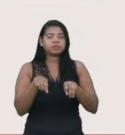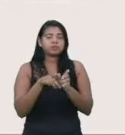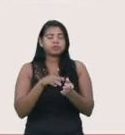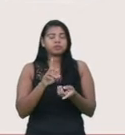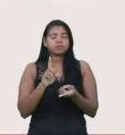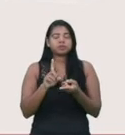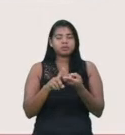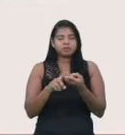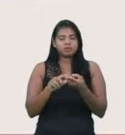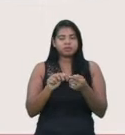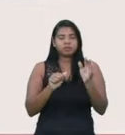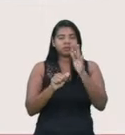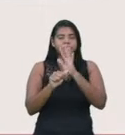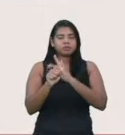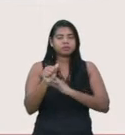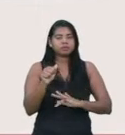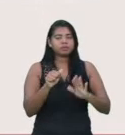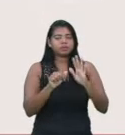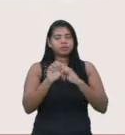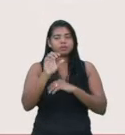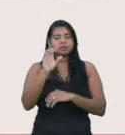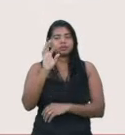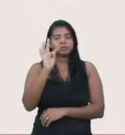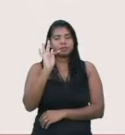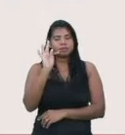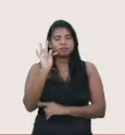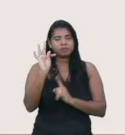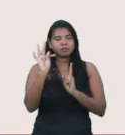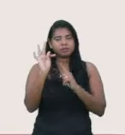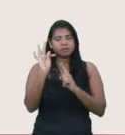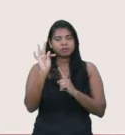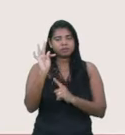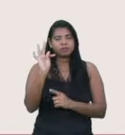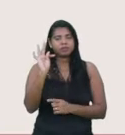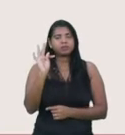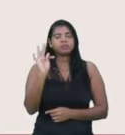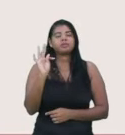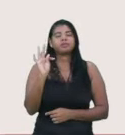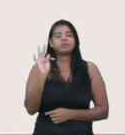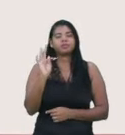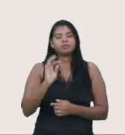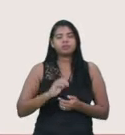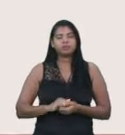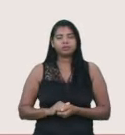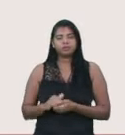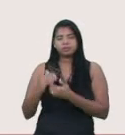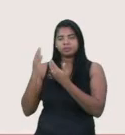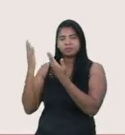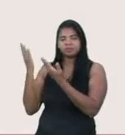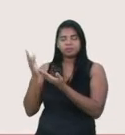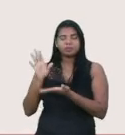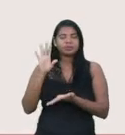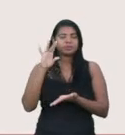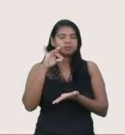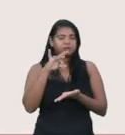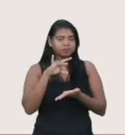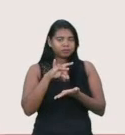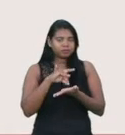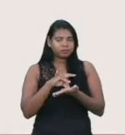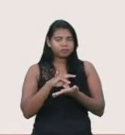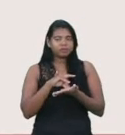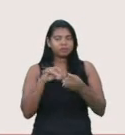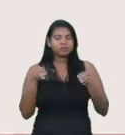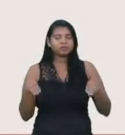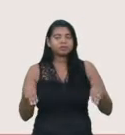campo é o Tesla, a letra T maiúscula ou Tzão. Então, o sentido do campo magnético,